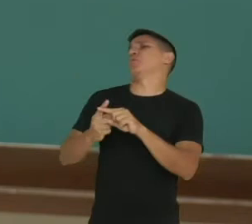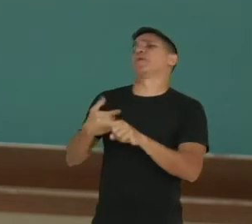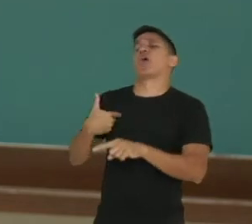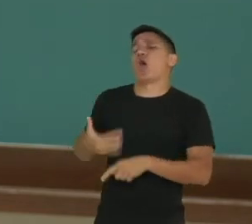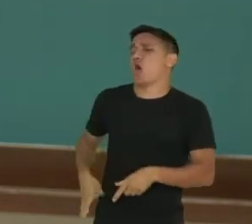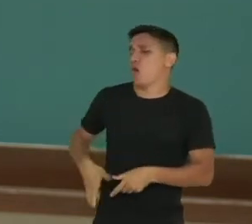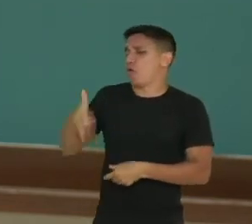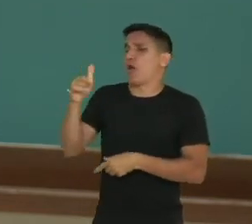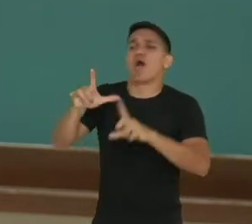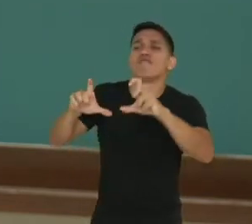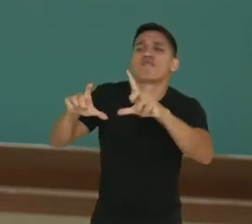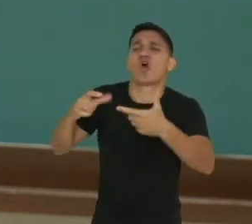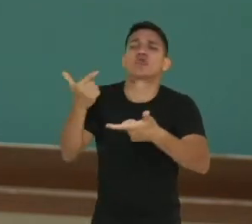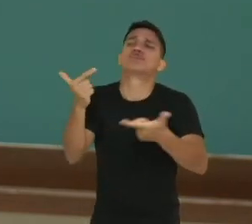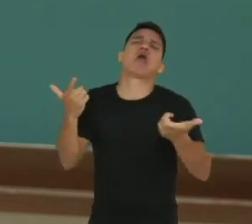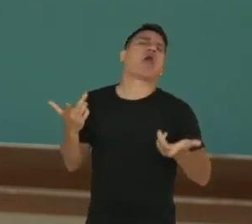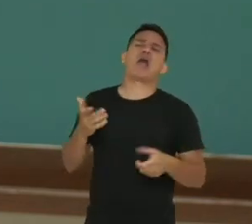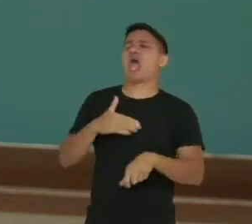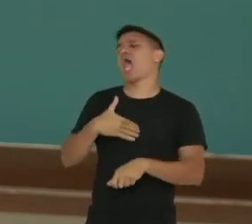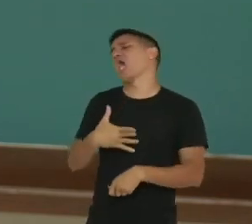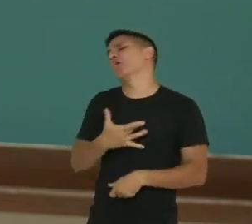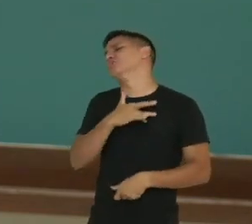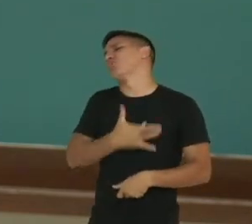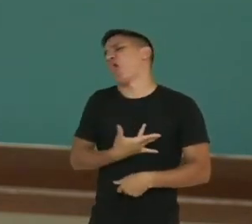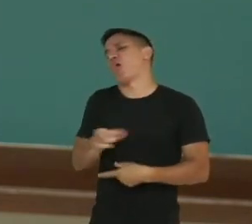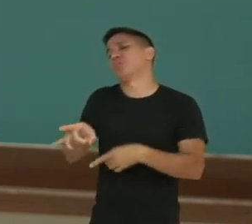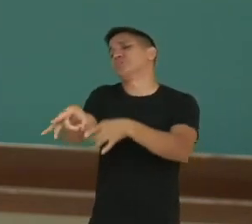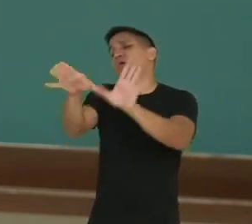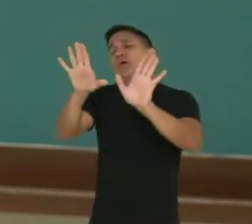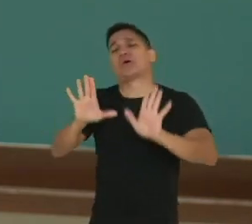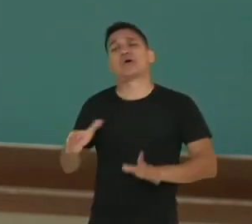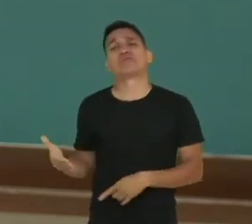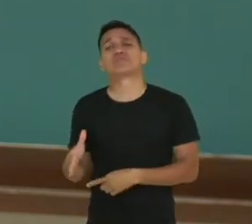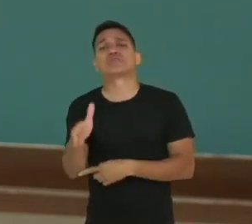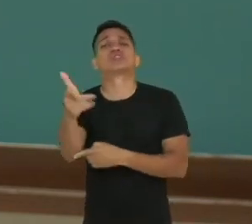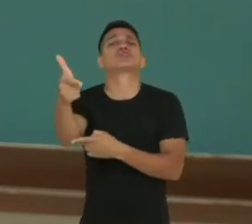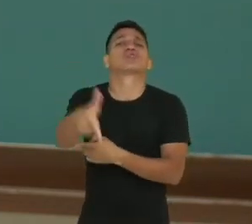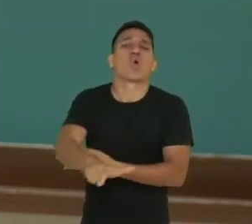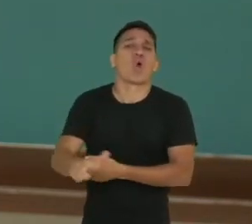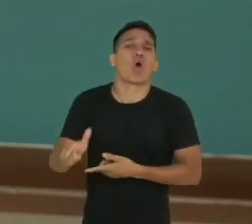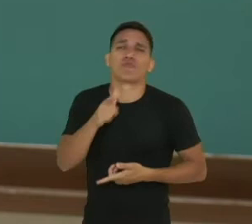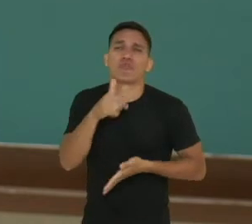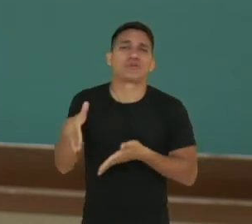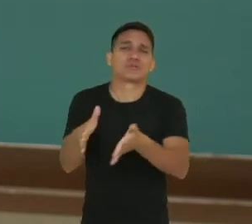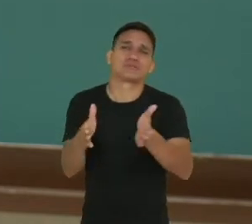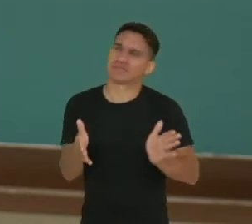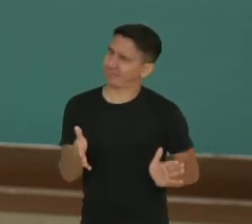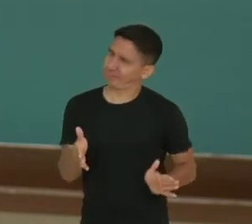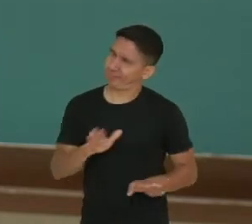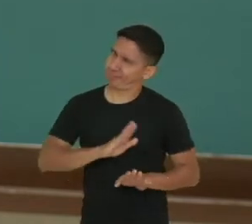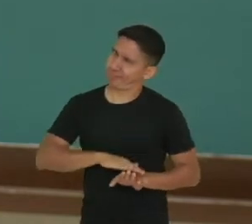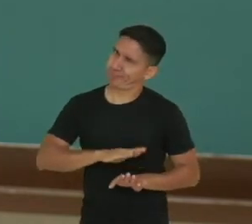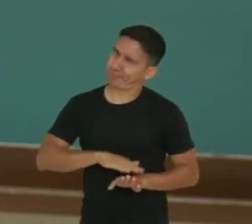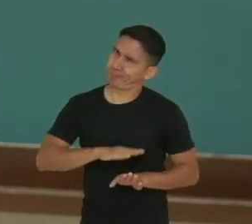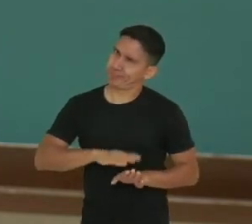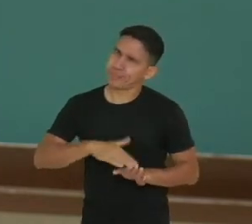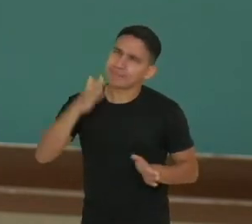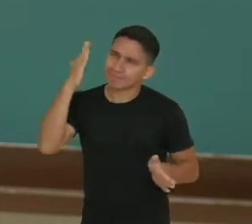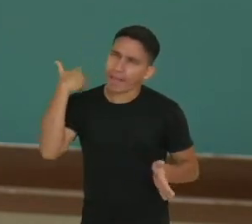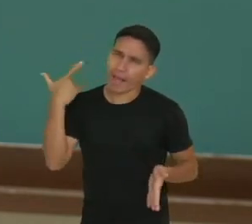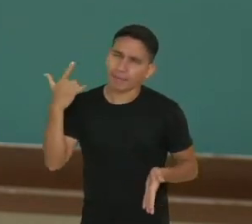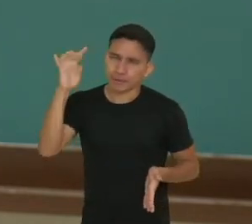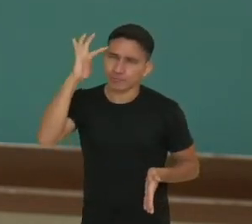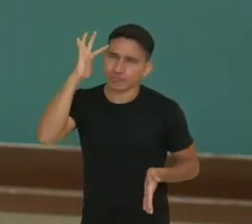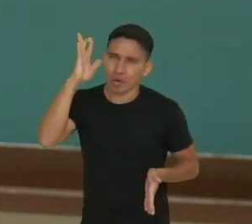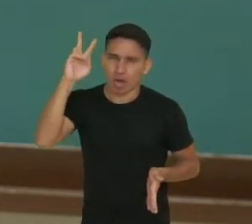celular na hora, aí eu fiquei com dó e acabei soltando o bicho no rio de novo, Sabe, como é essas histórias de